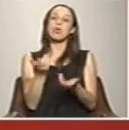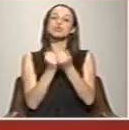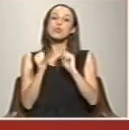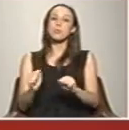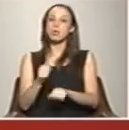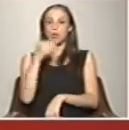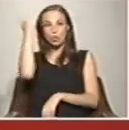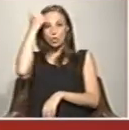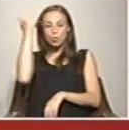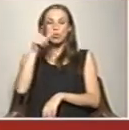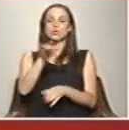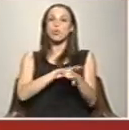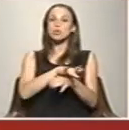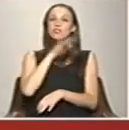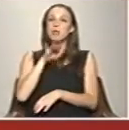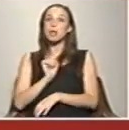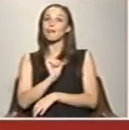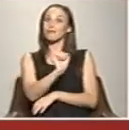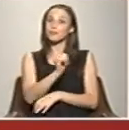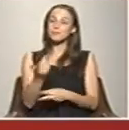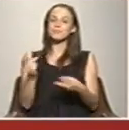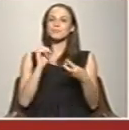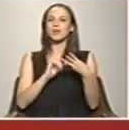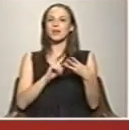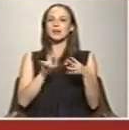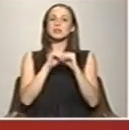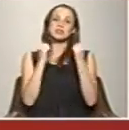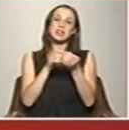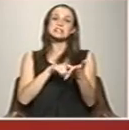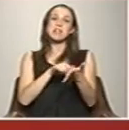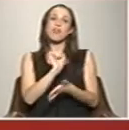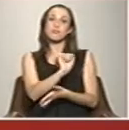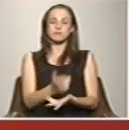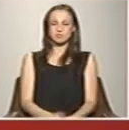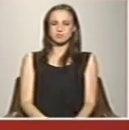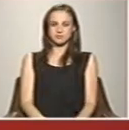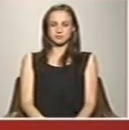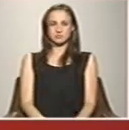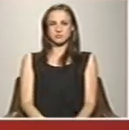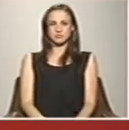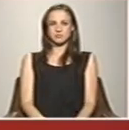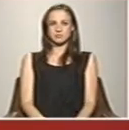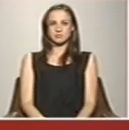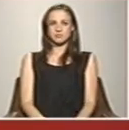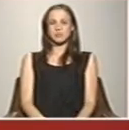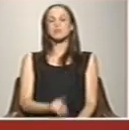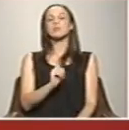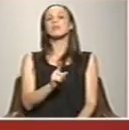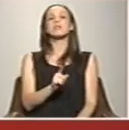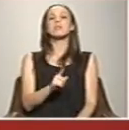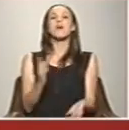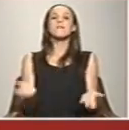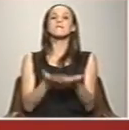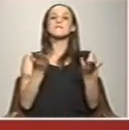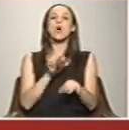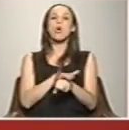familiar, de acordo com as necessidades, as novas necessidades que tem. E então as motivações vieram desta necessidade